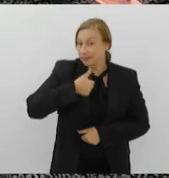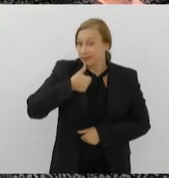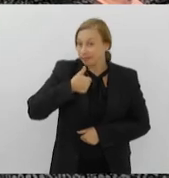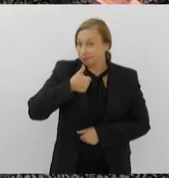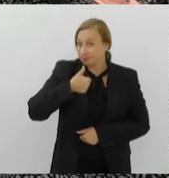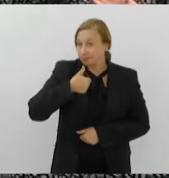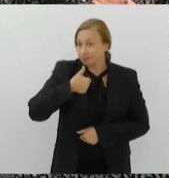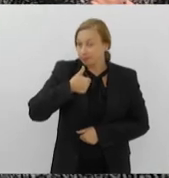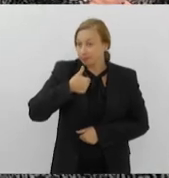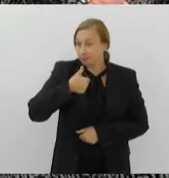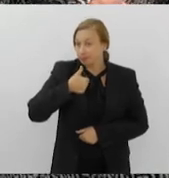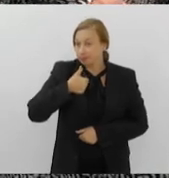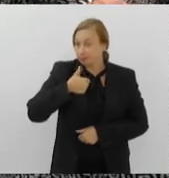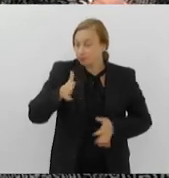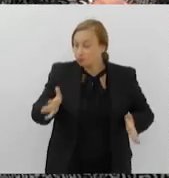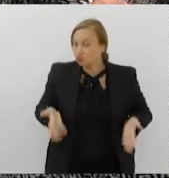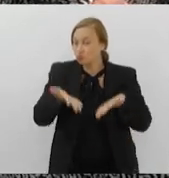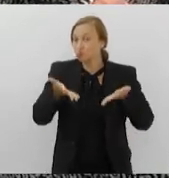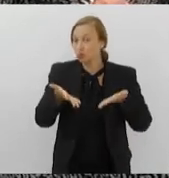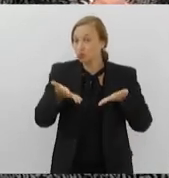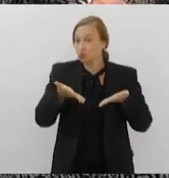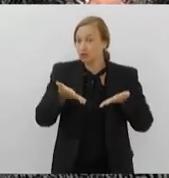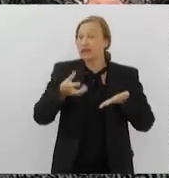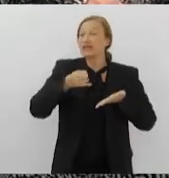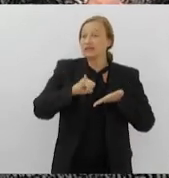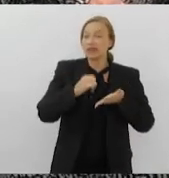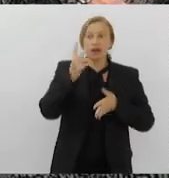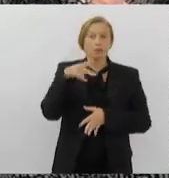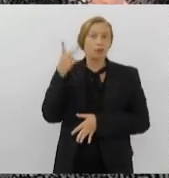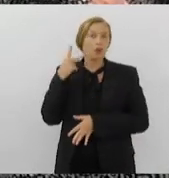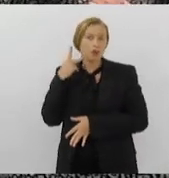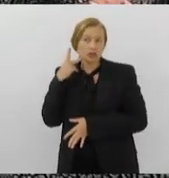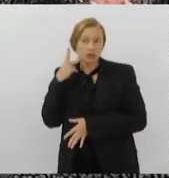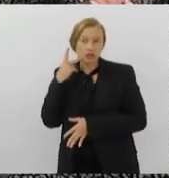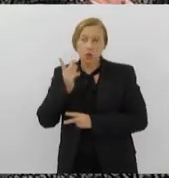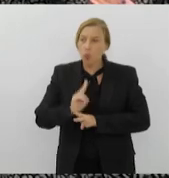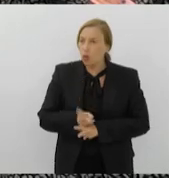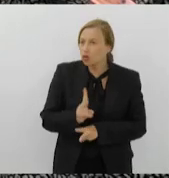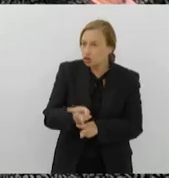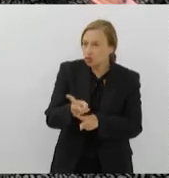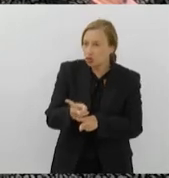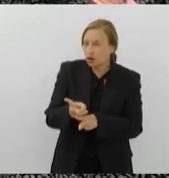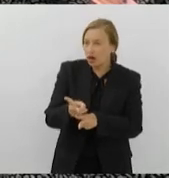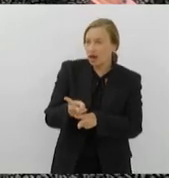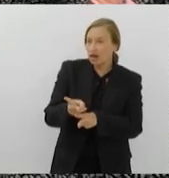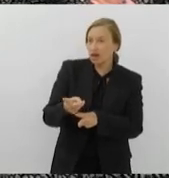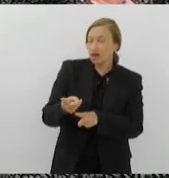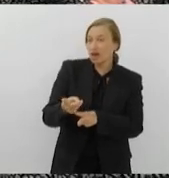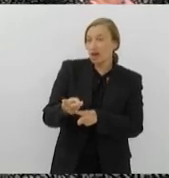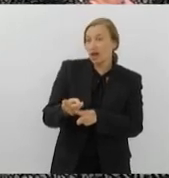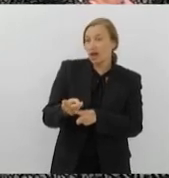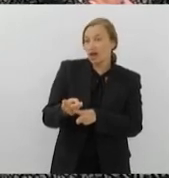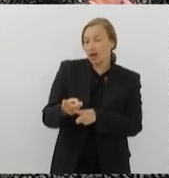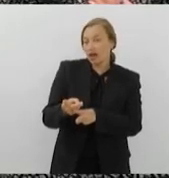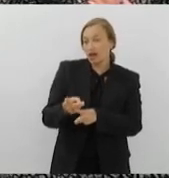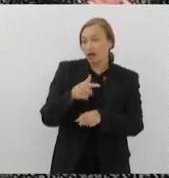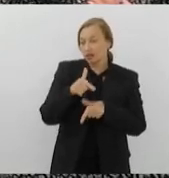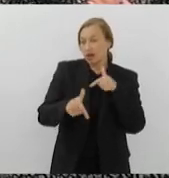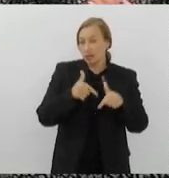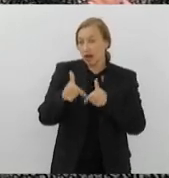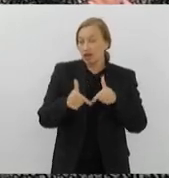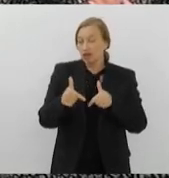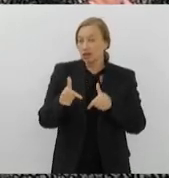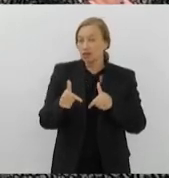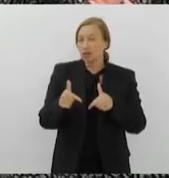o primeiro impulso. Se a Procuradoria continuar a resistir, era solicitar, através da